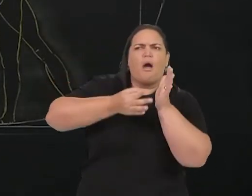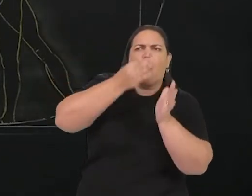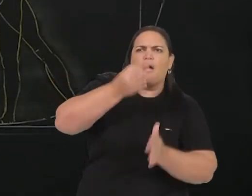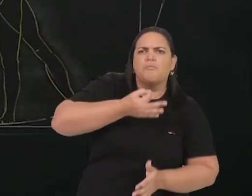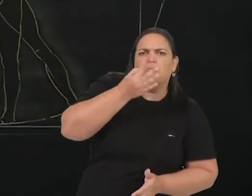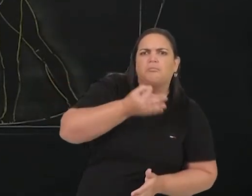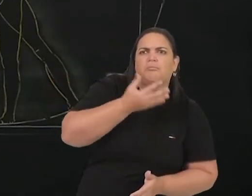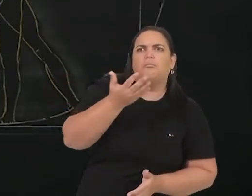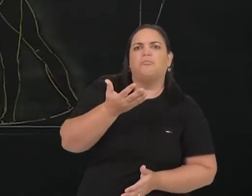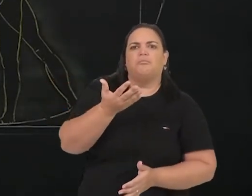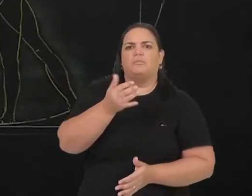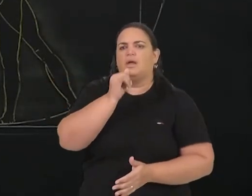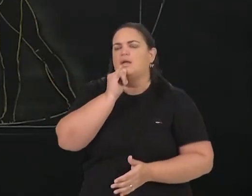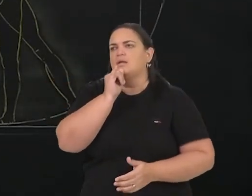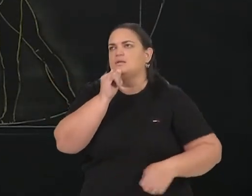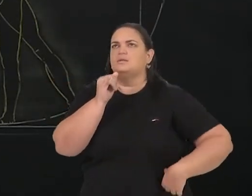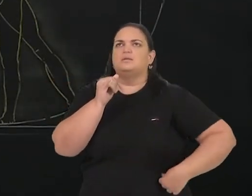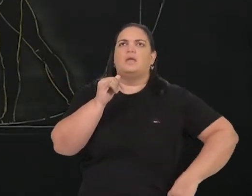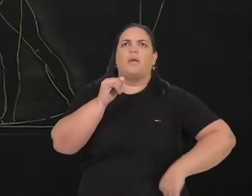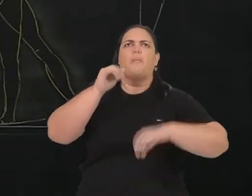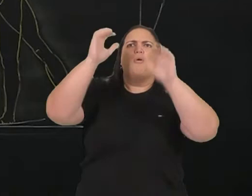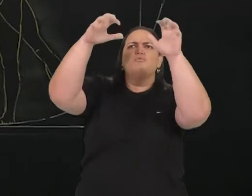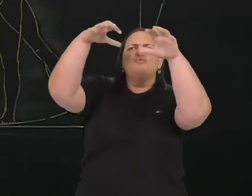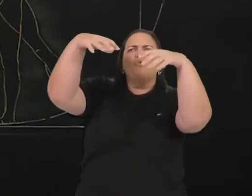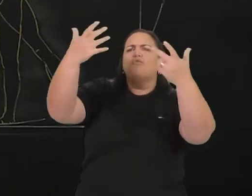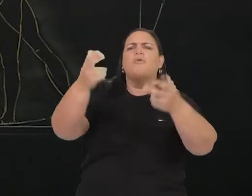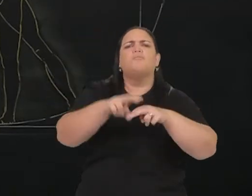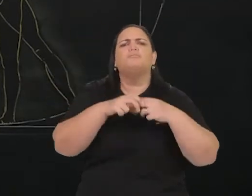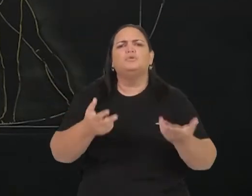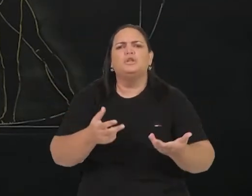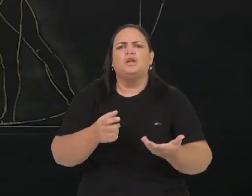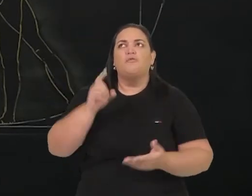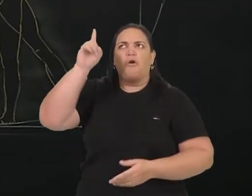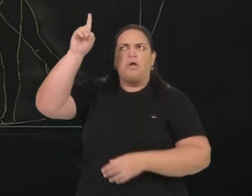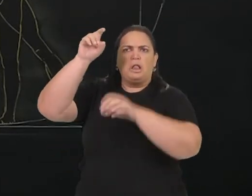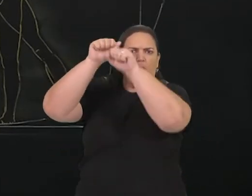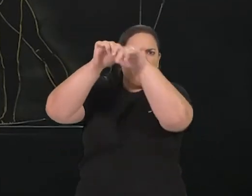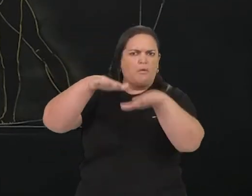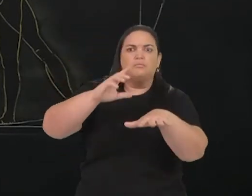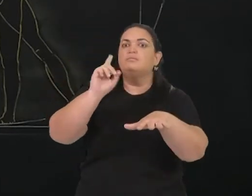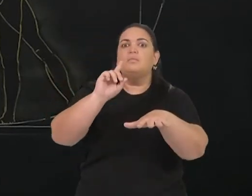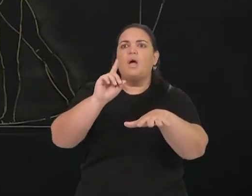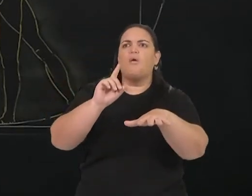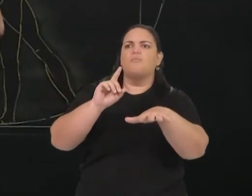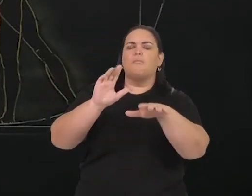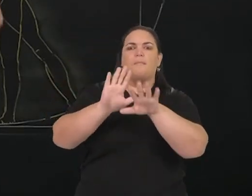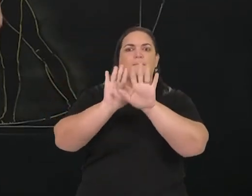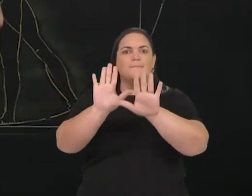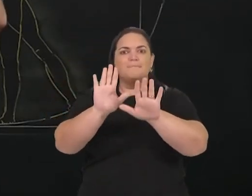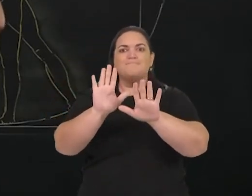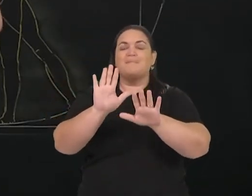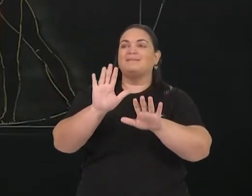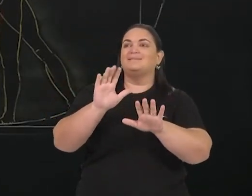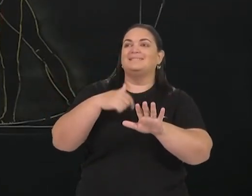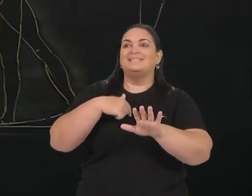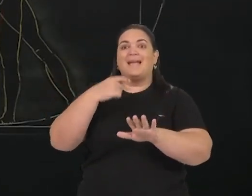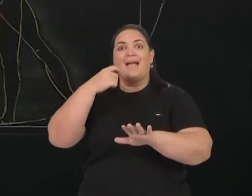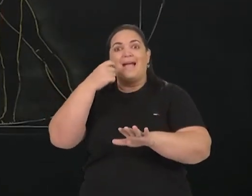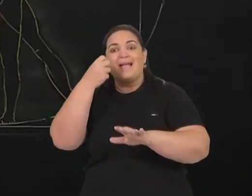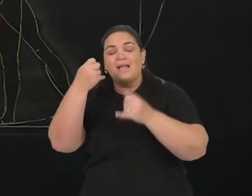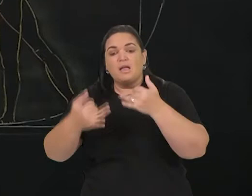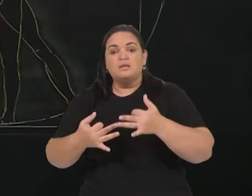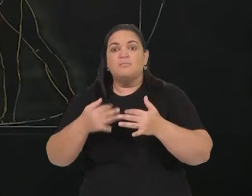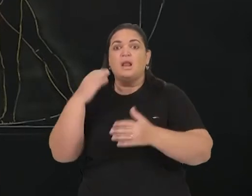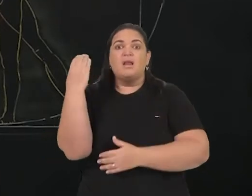acontece a evaporação da água, sei lá, só para você entender como é essa relação com a natureza. Se explica por argumentos que